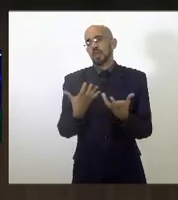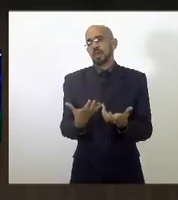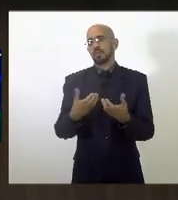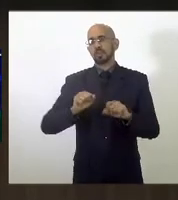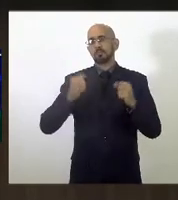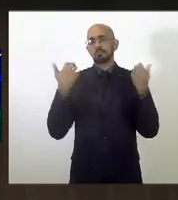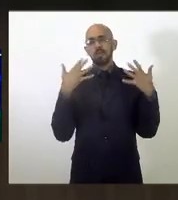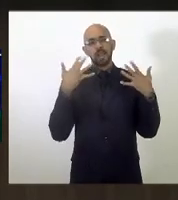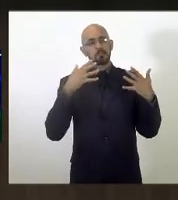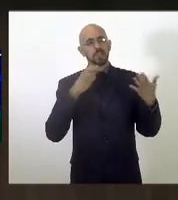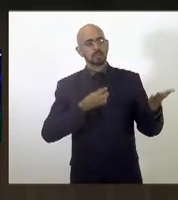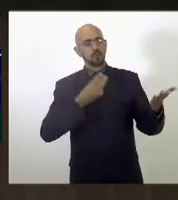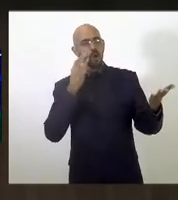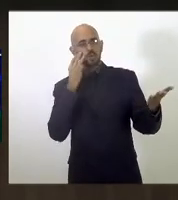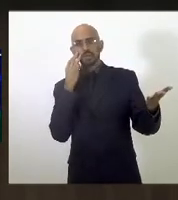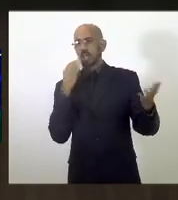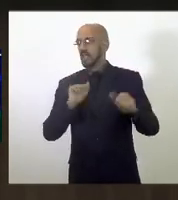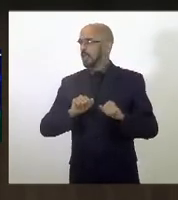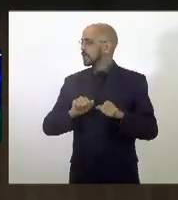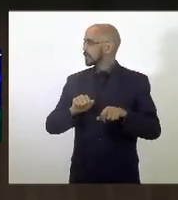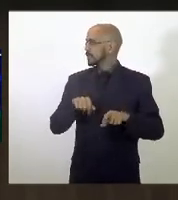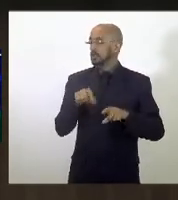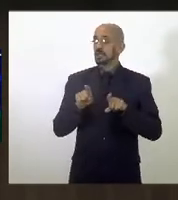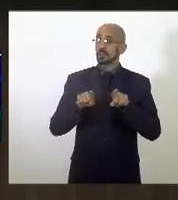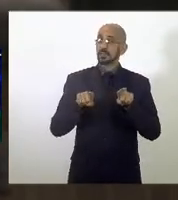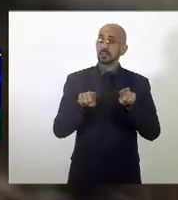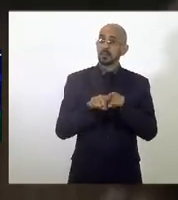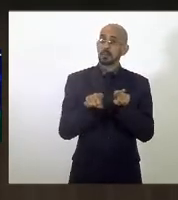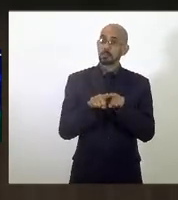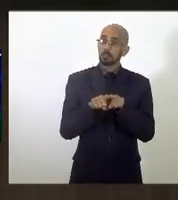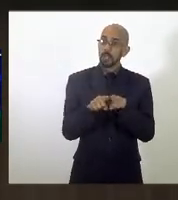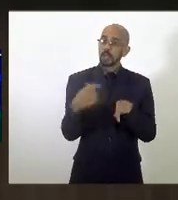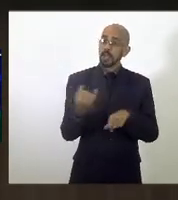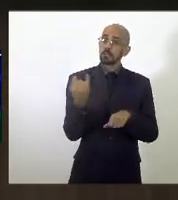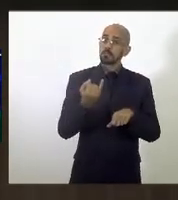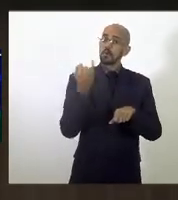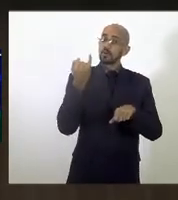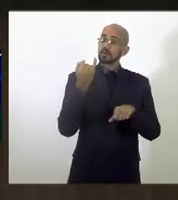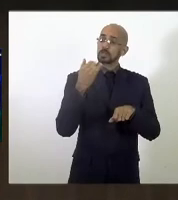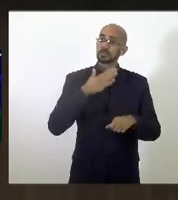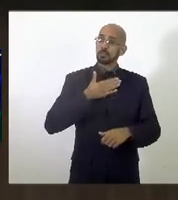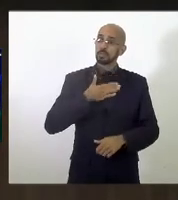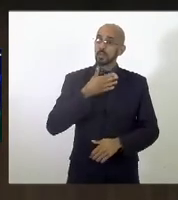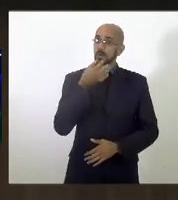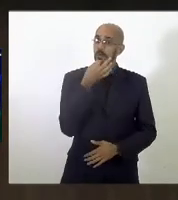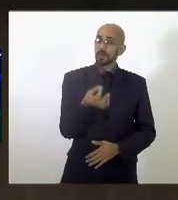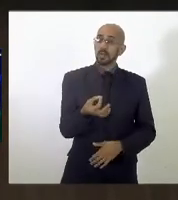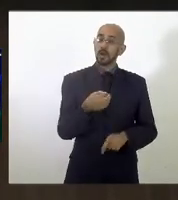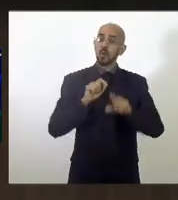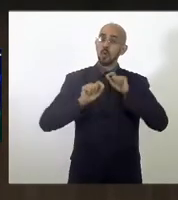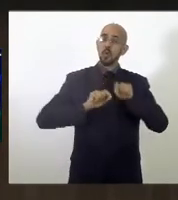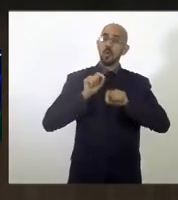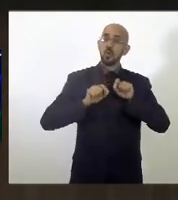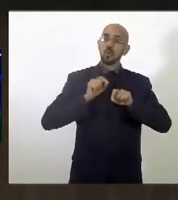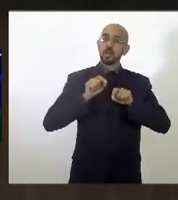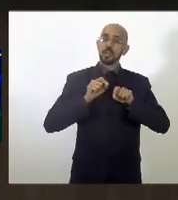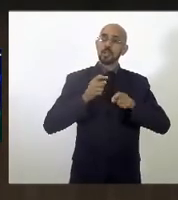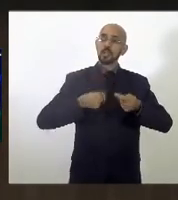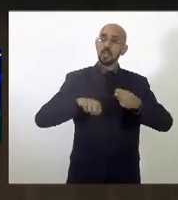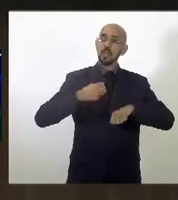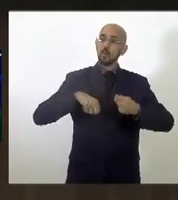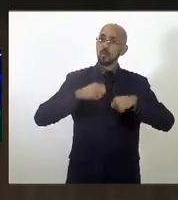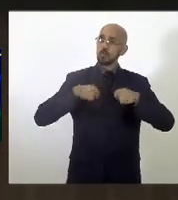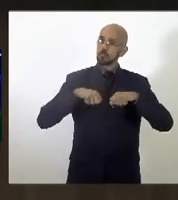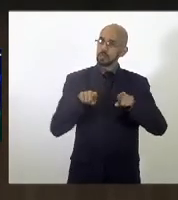deputado Valdec Carneiro, também da importância, aliás, ao meu ver, da grande importância do cunho